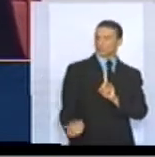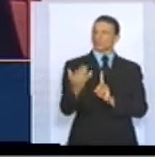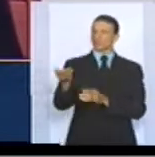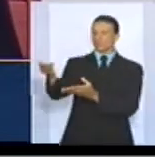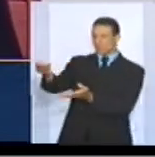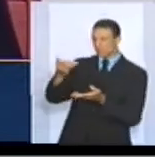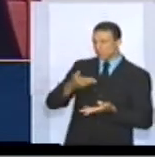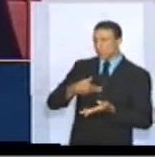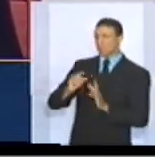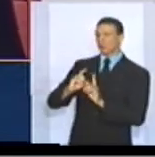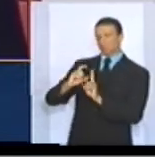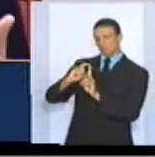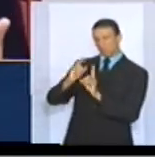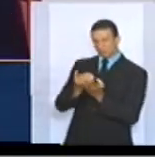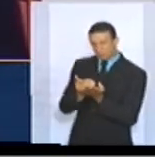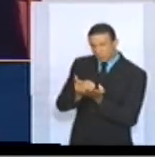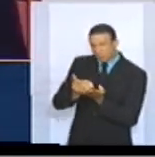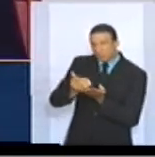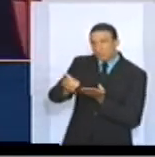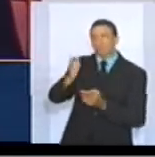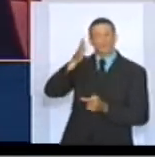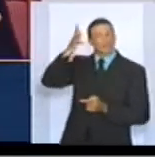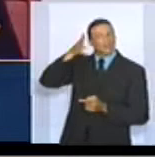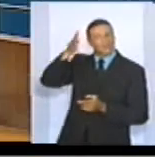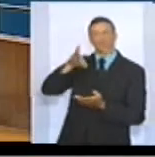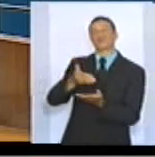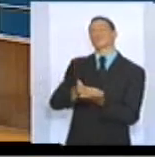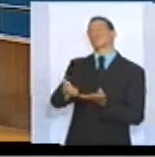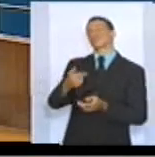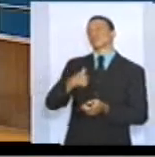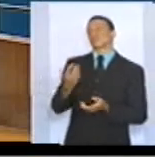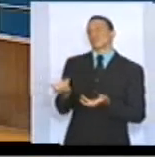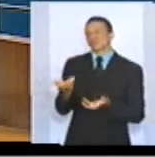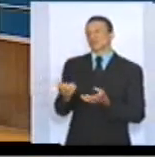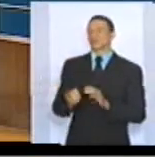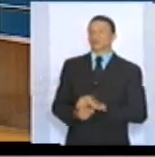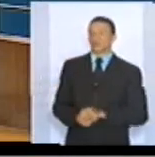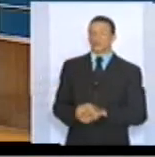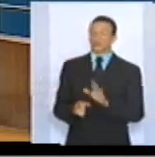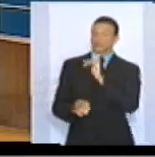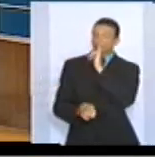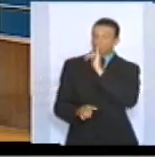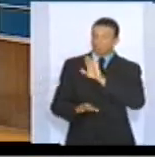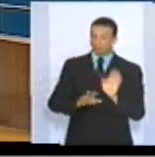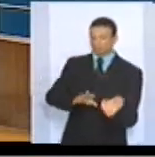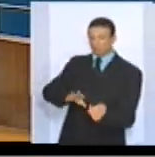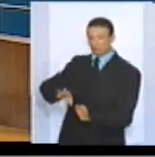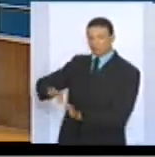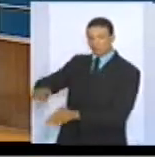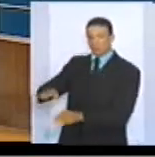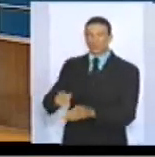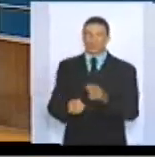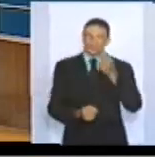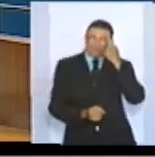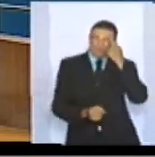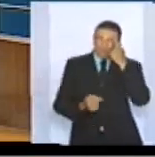em suas palavras iniciais. De um lado, não resta dúvida que nesse espaço de livre circulação de